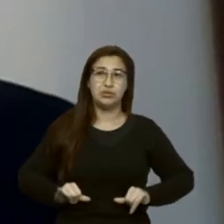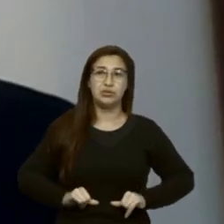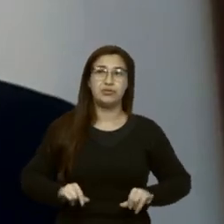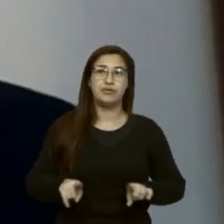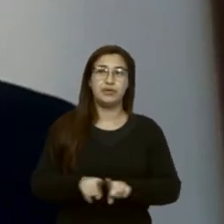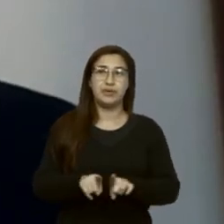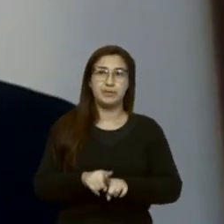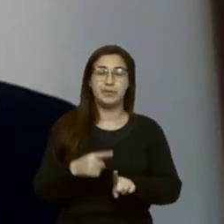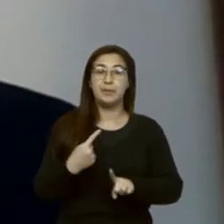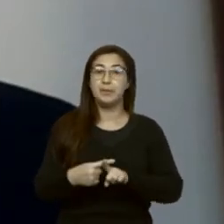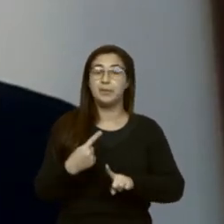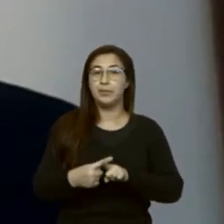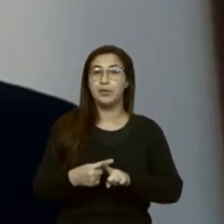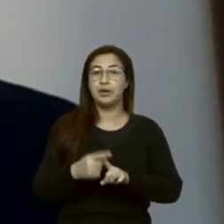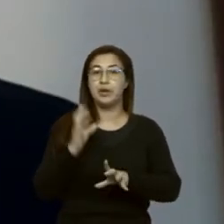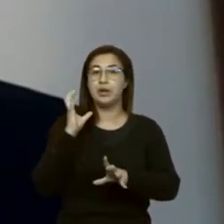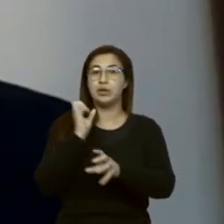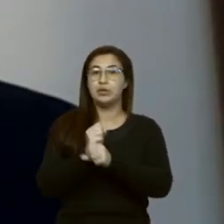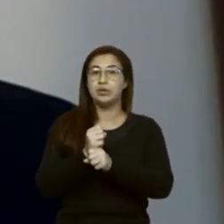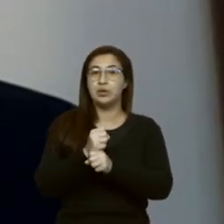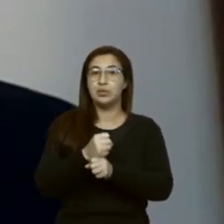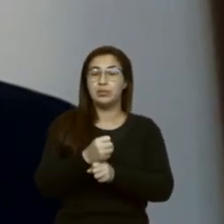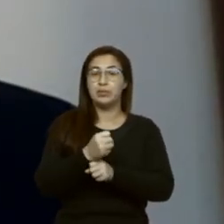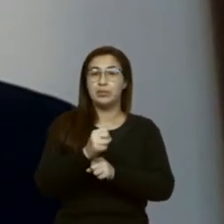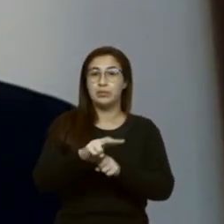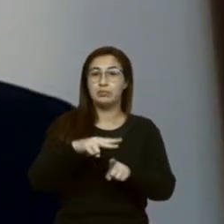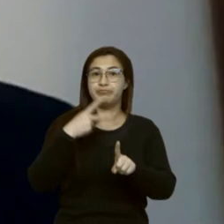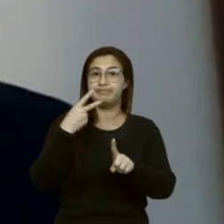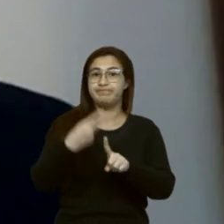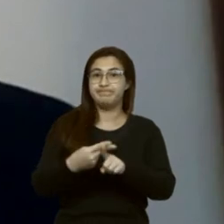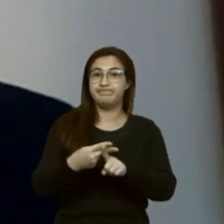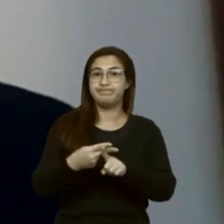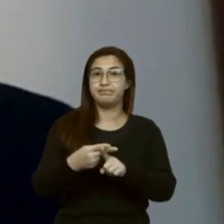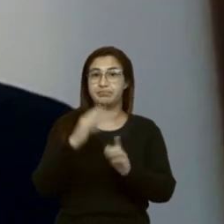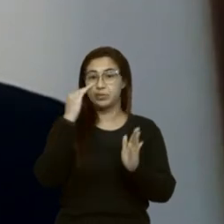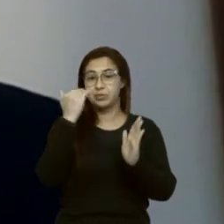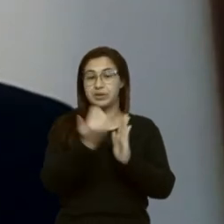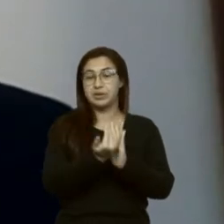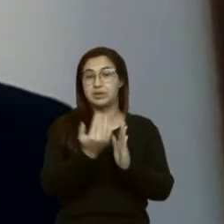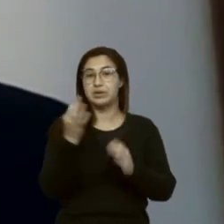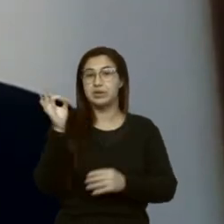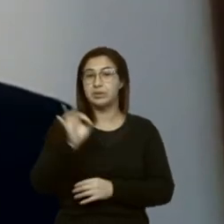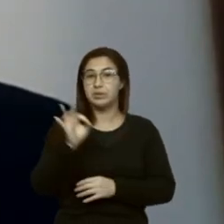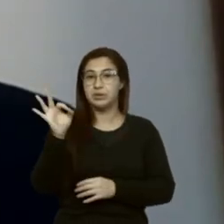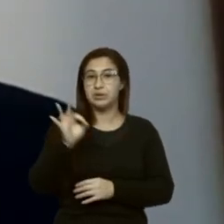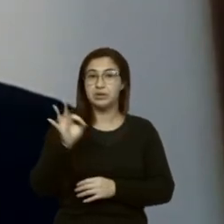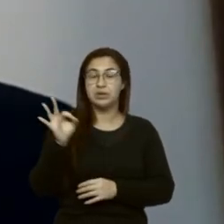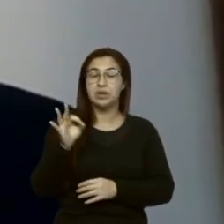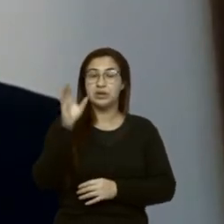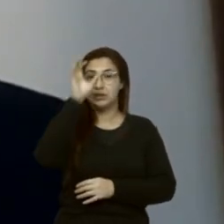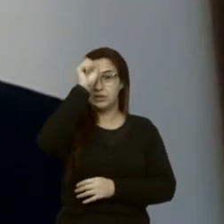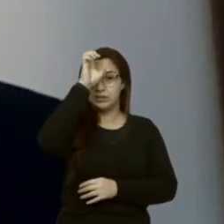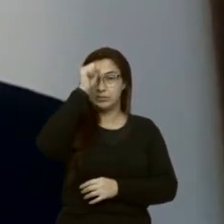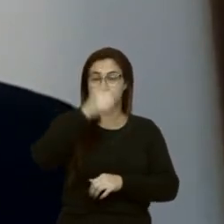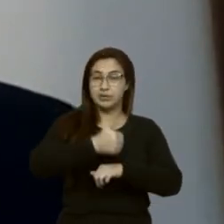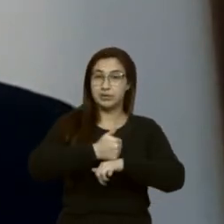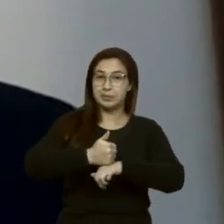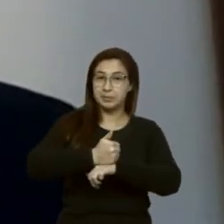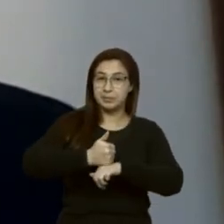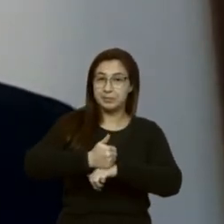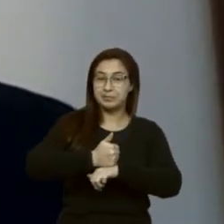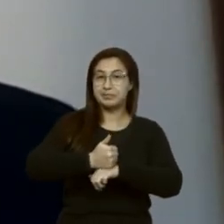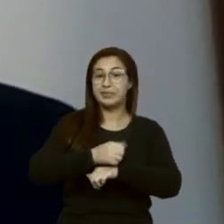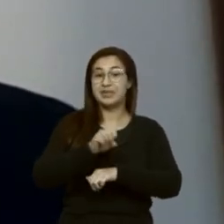Serão contadas em dobro para cumprimento da cota de aprendizagem profissional e, se esse jovem